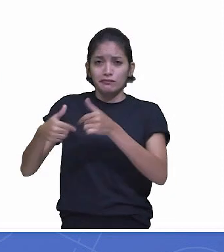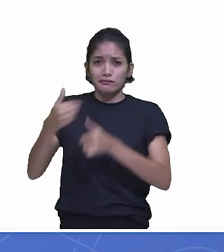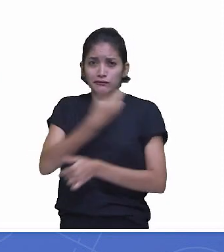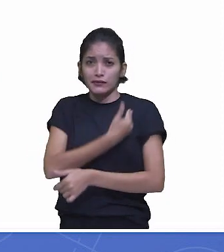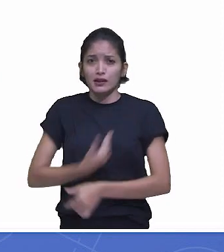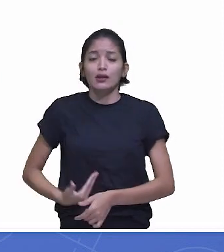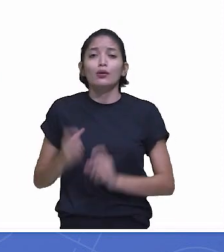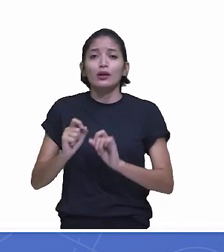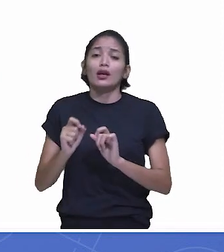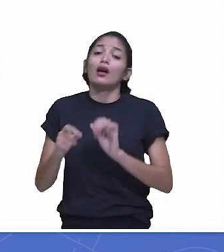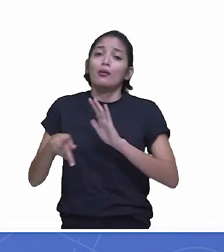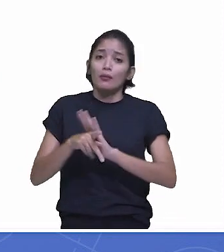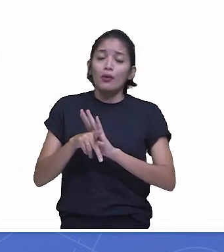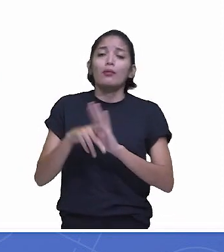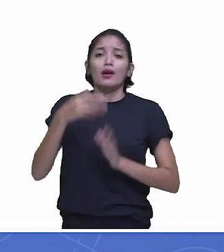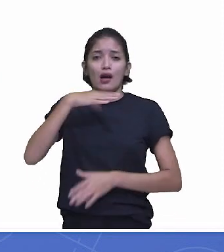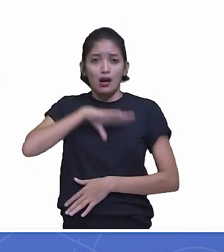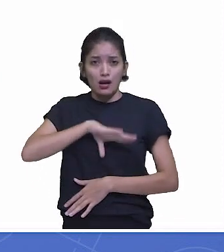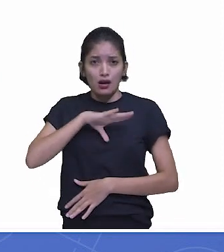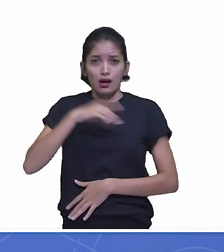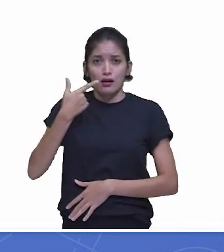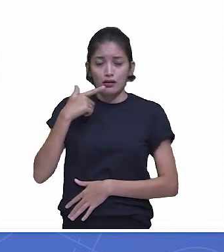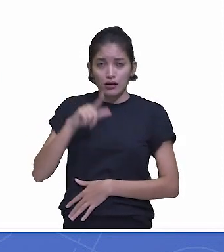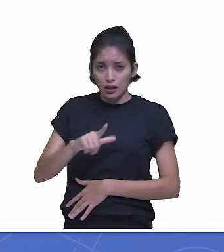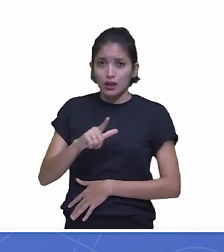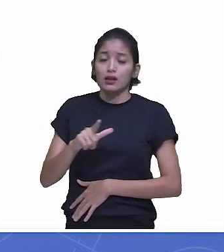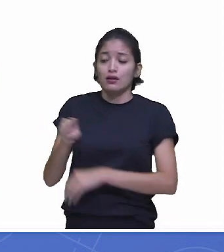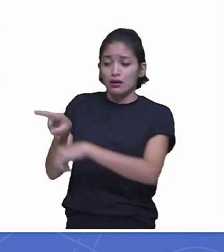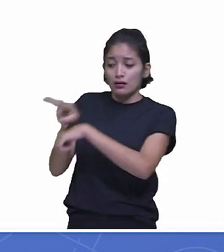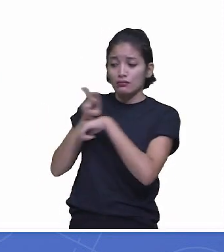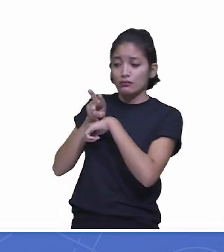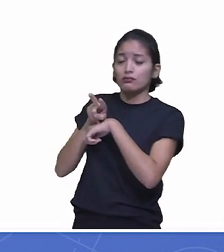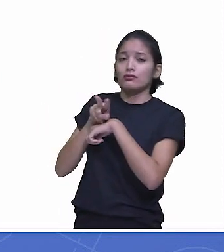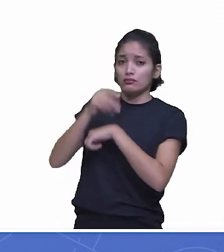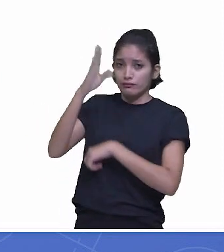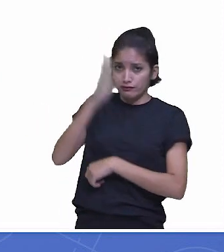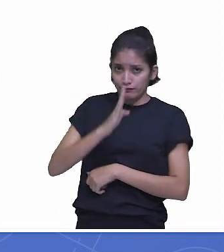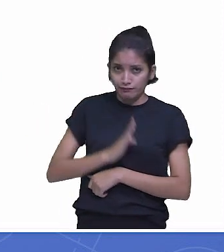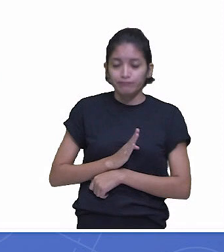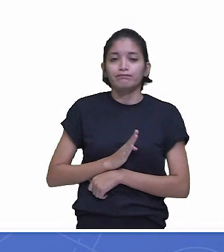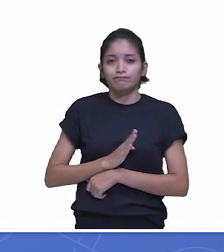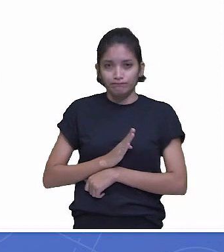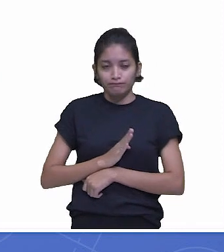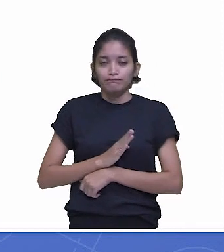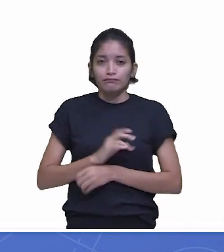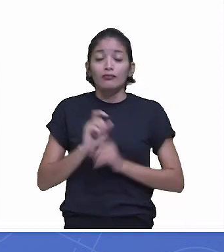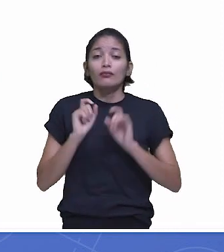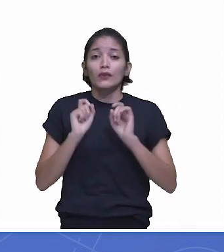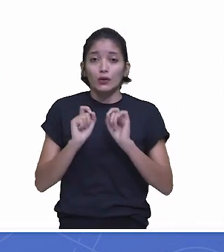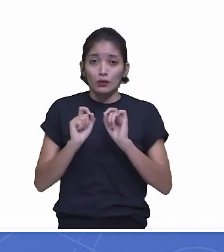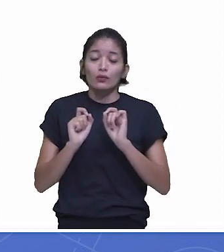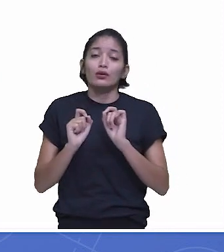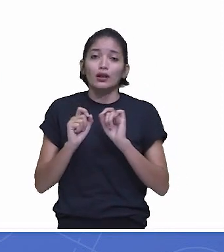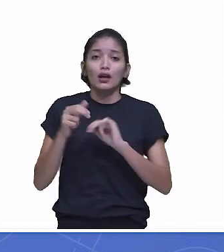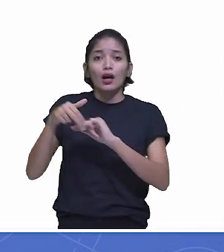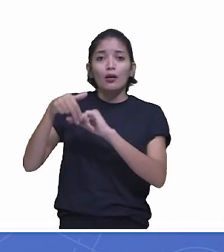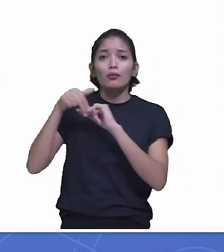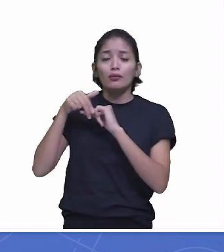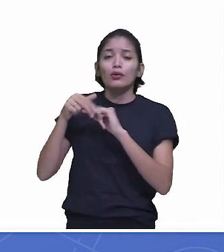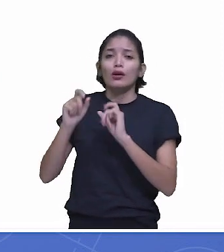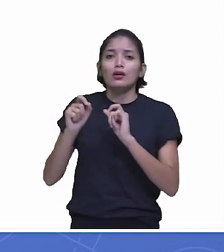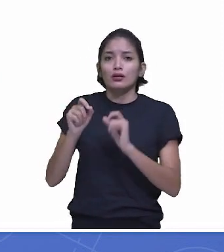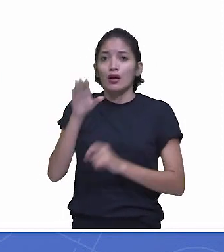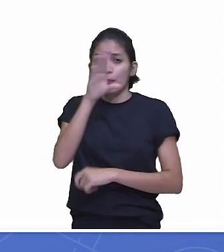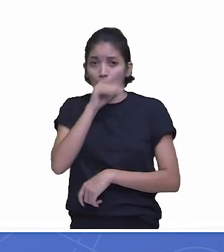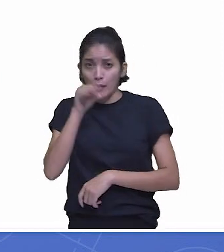que a língua portuguesa é emprestada ao Brasil, certo de que, por esse fato, o falar